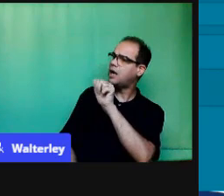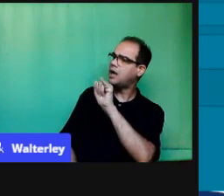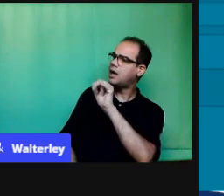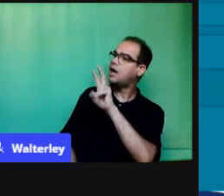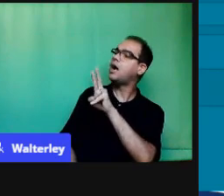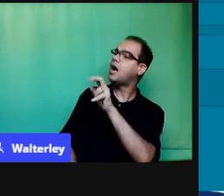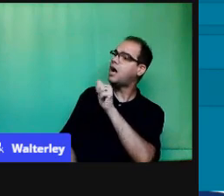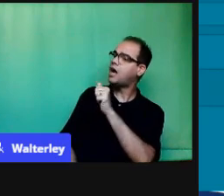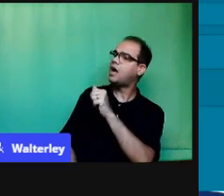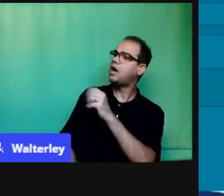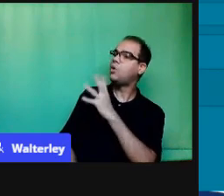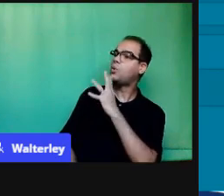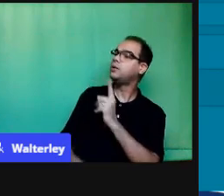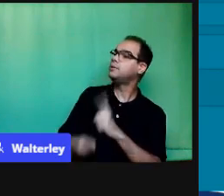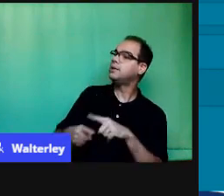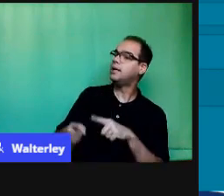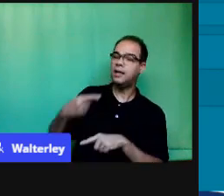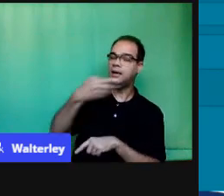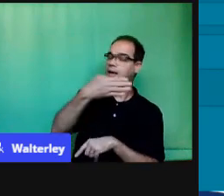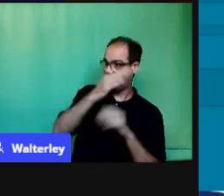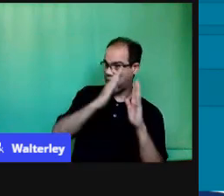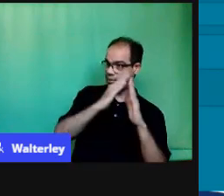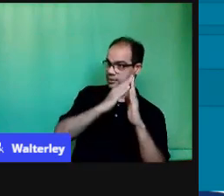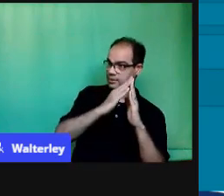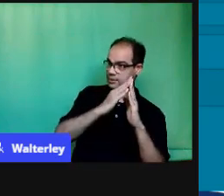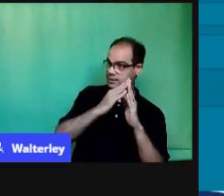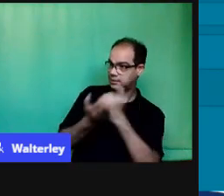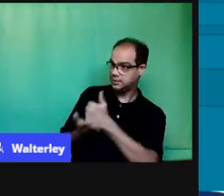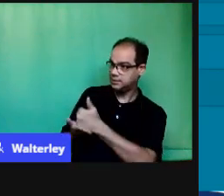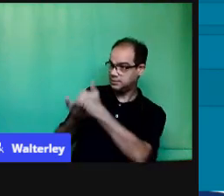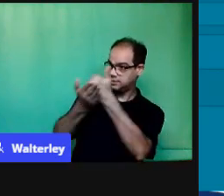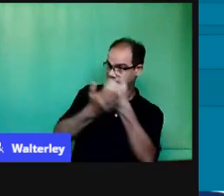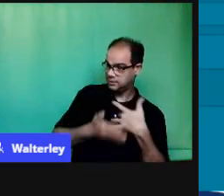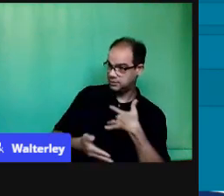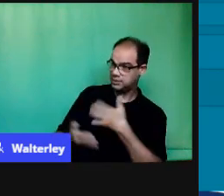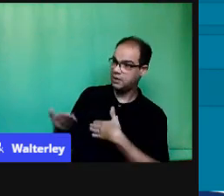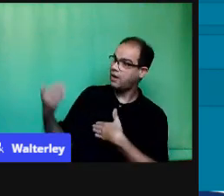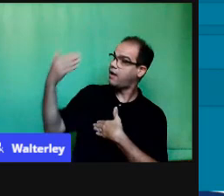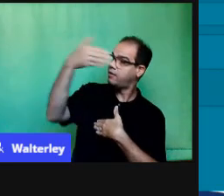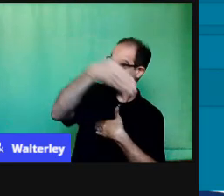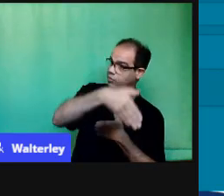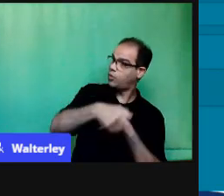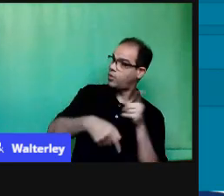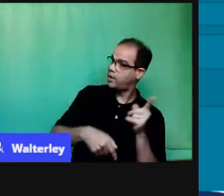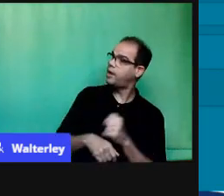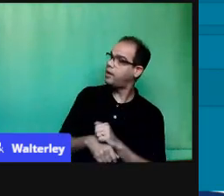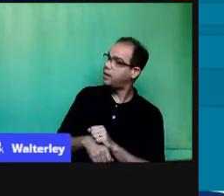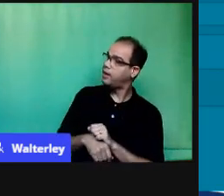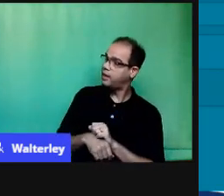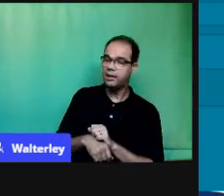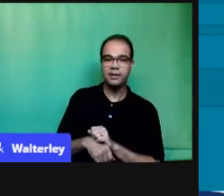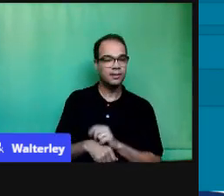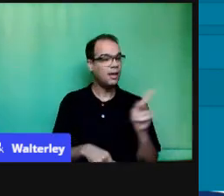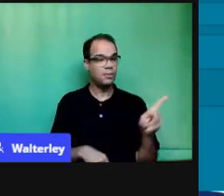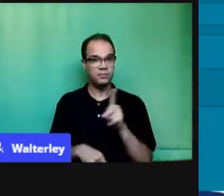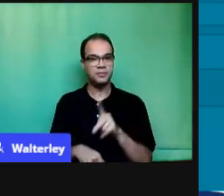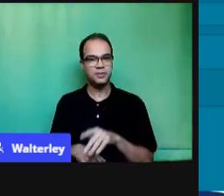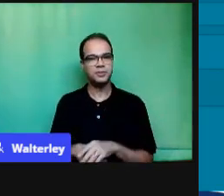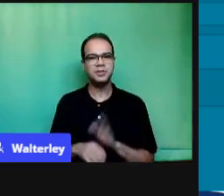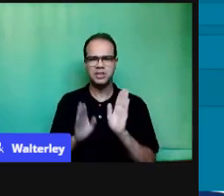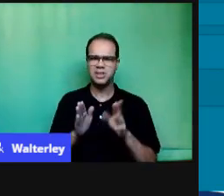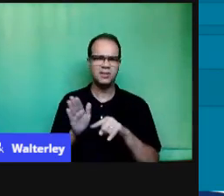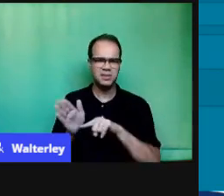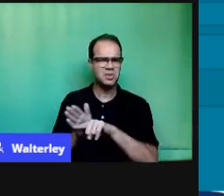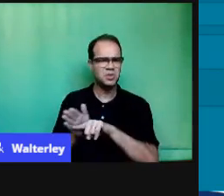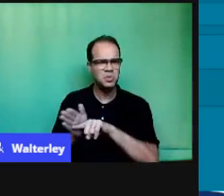saúde lá vacinar o cachorro dele. O professor tem um conhecimento um pouco mais aprofundado, né, então os professores que são biólogos sabem um